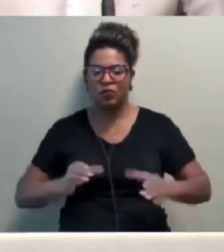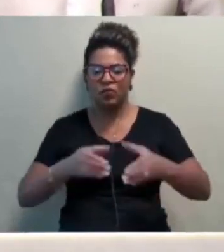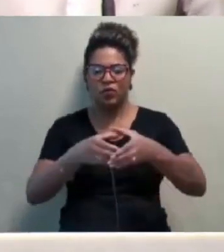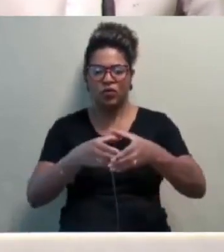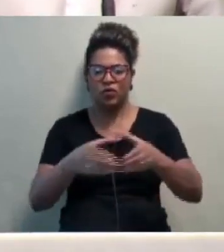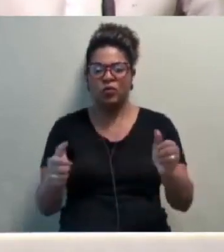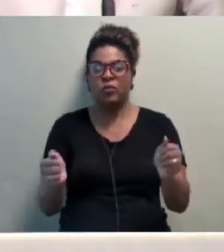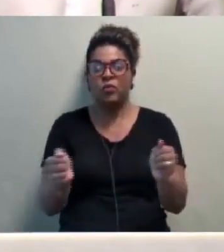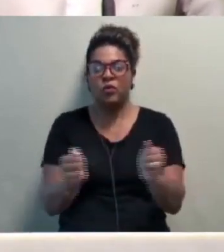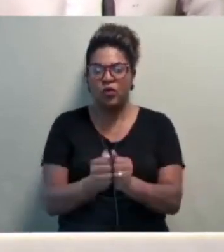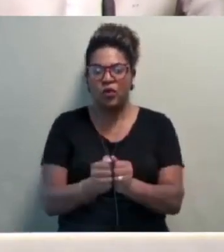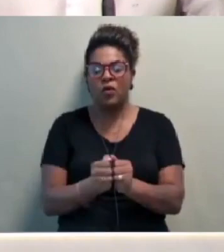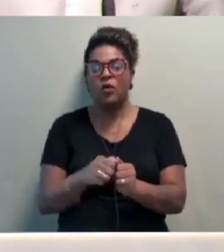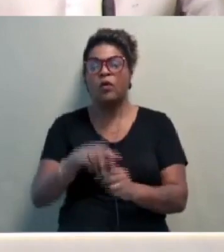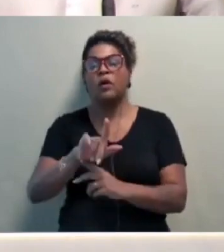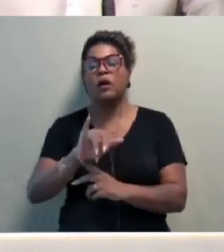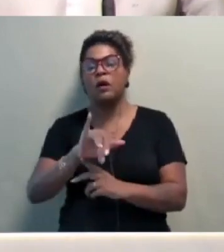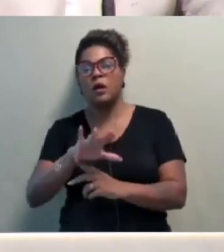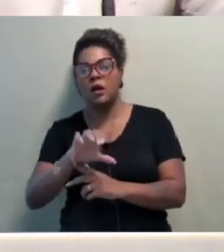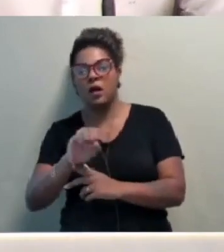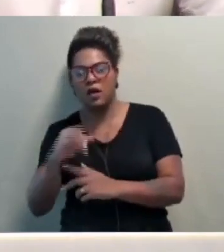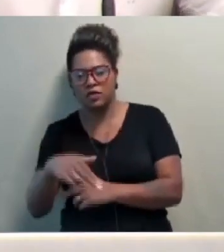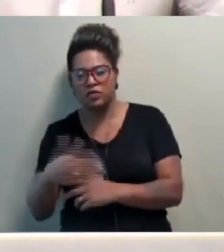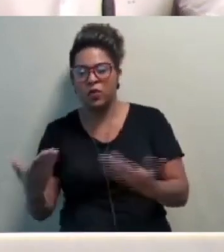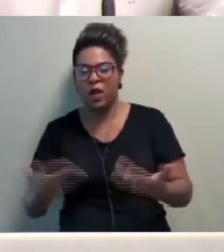vereador Sérgio Fernando. Ok?